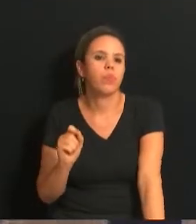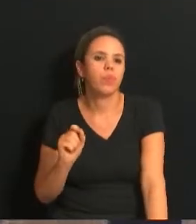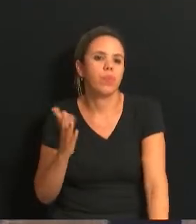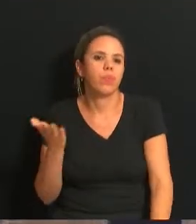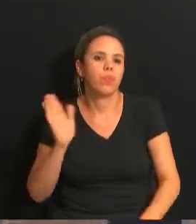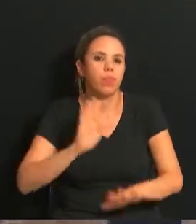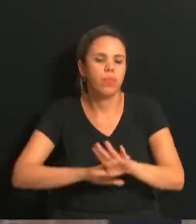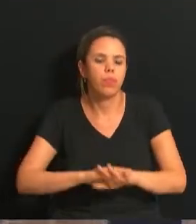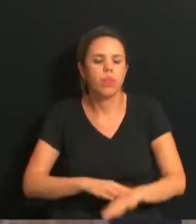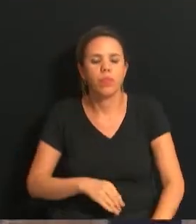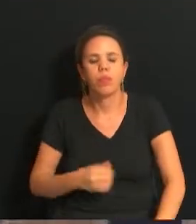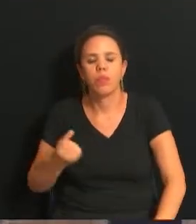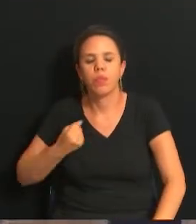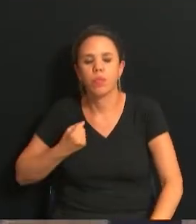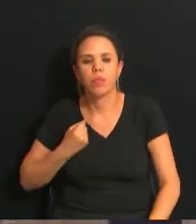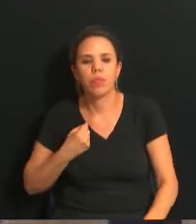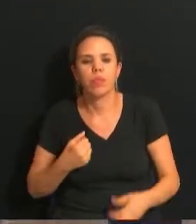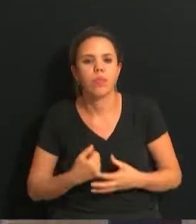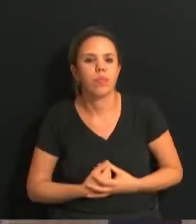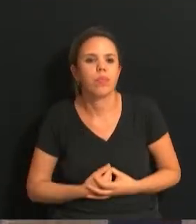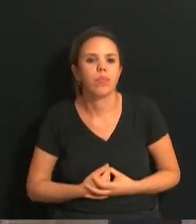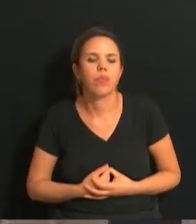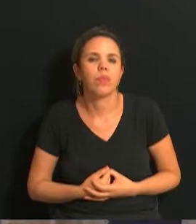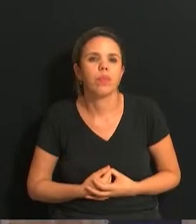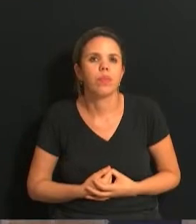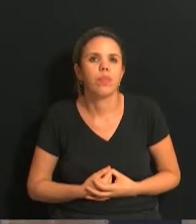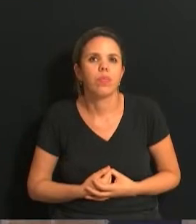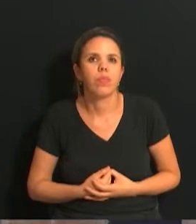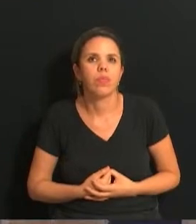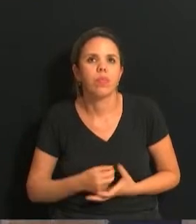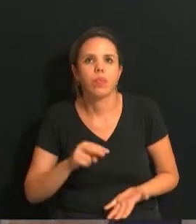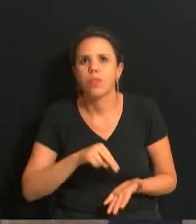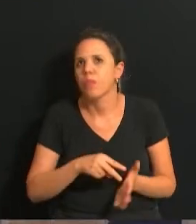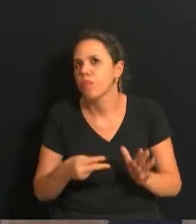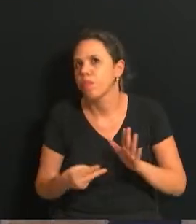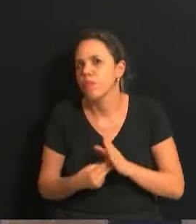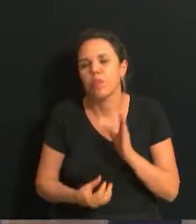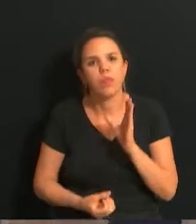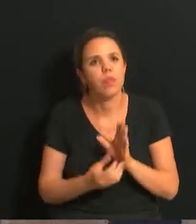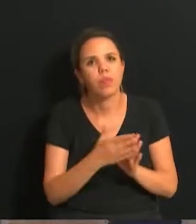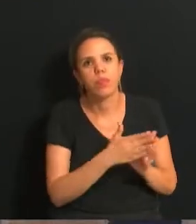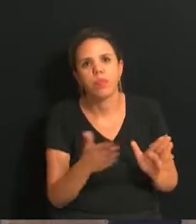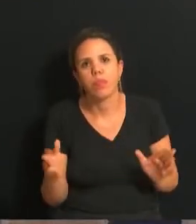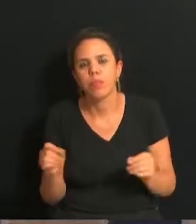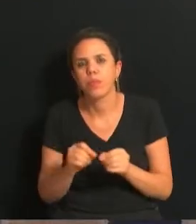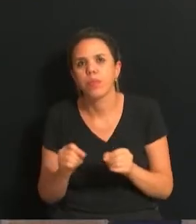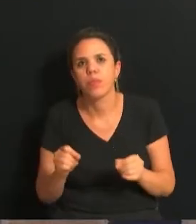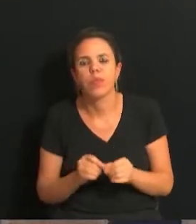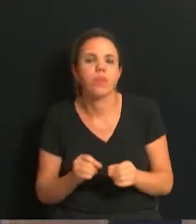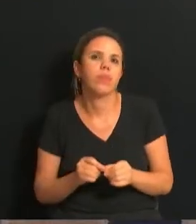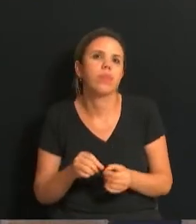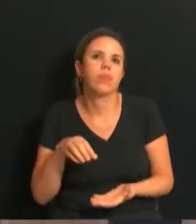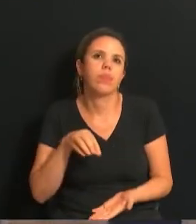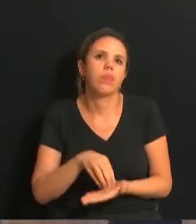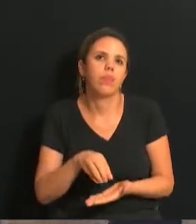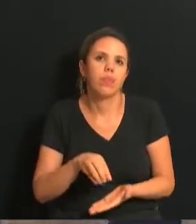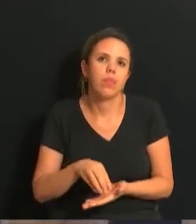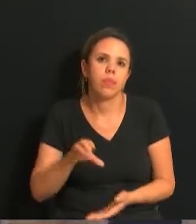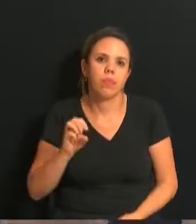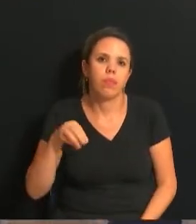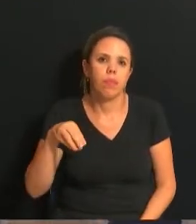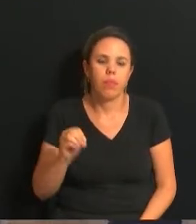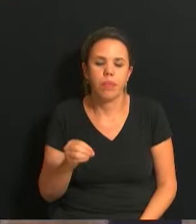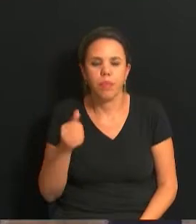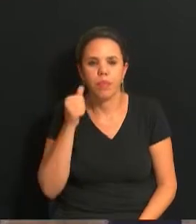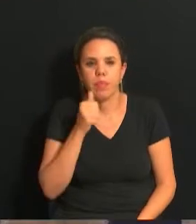trás desses números, né? Esses números não dizem qual é a origem, quem que está sendo, porque o SEAMO, ele tem a porta aberta, aquela mulher que